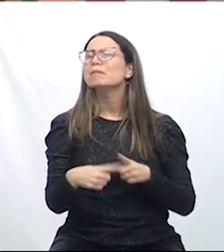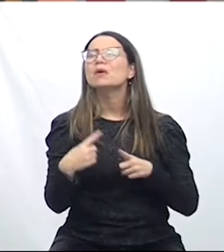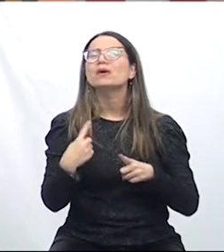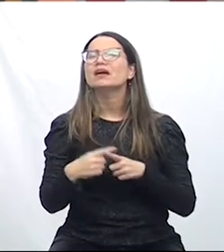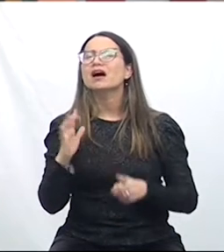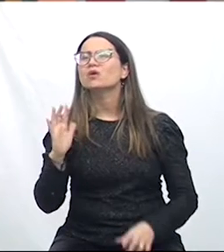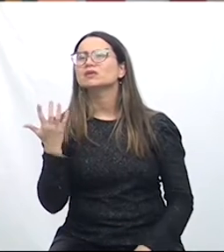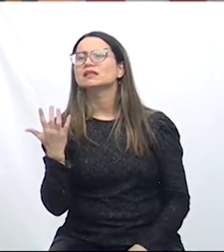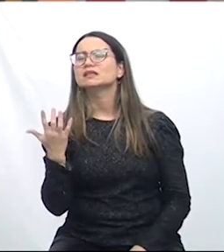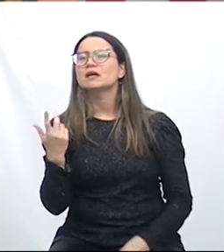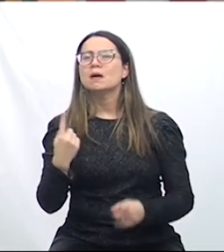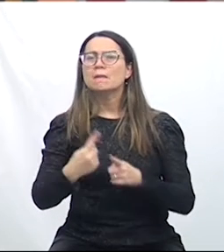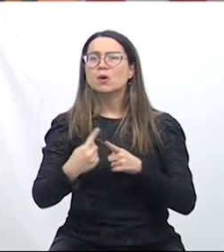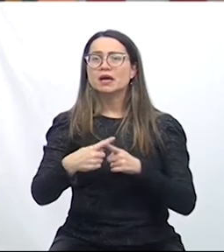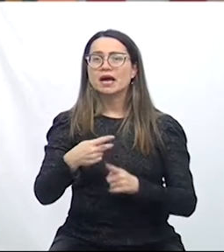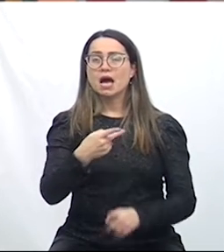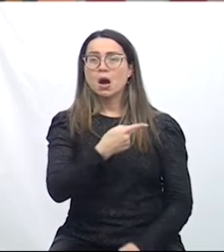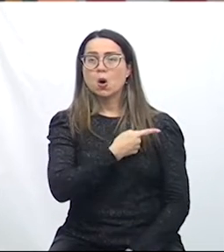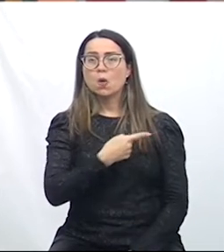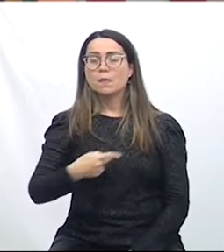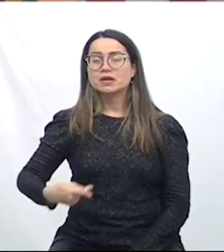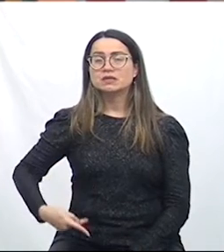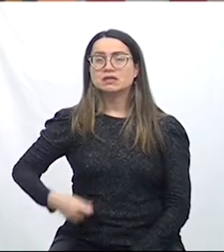Jair Bolsonaro. Se deve.